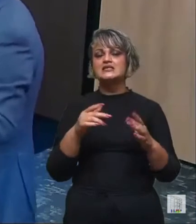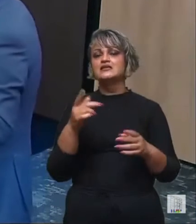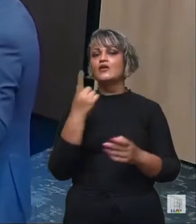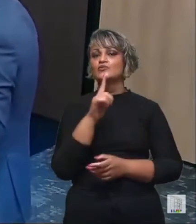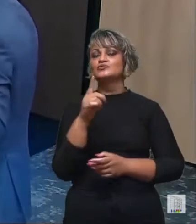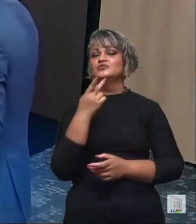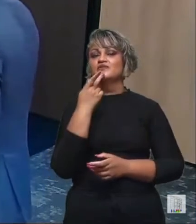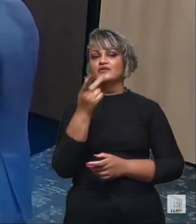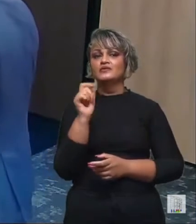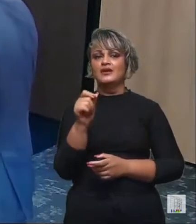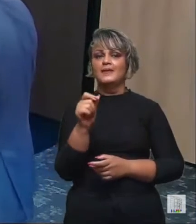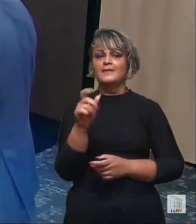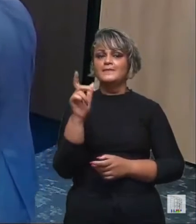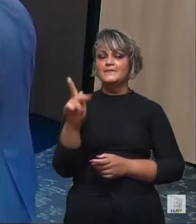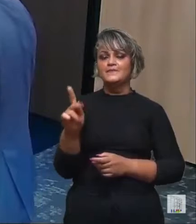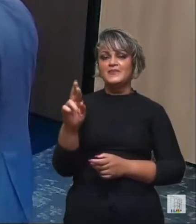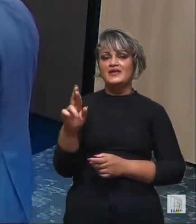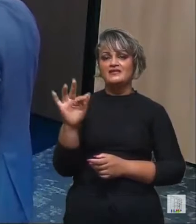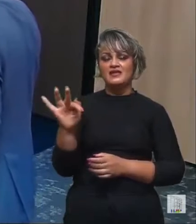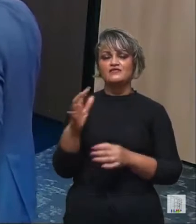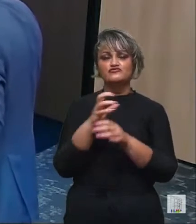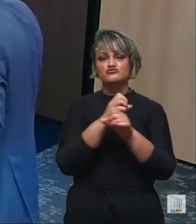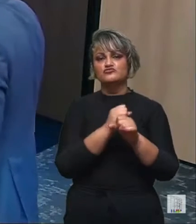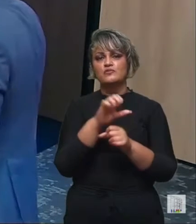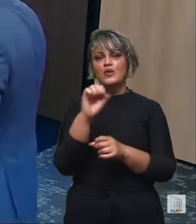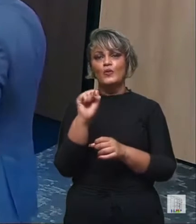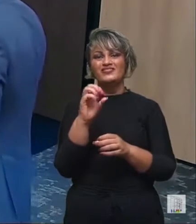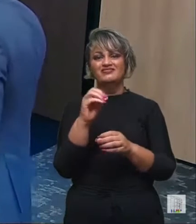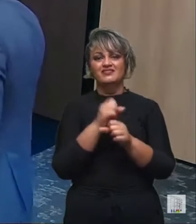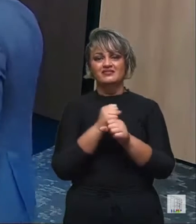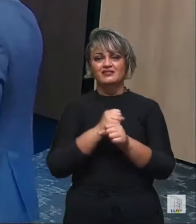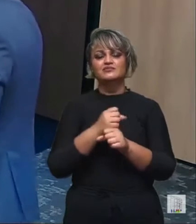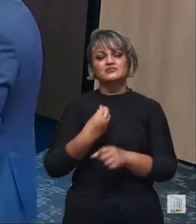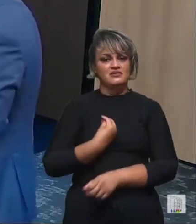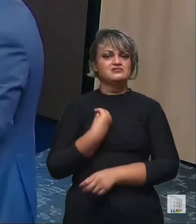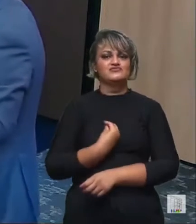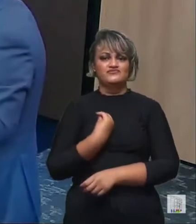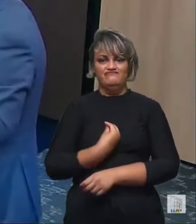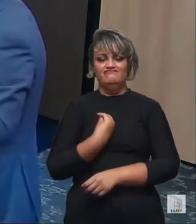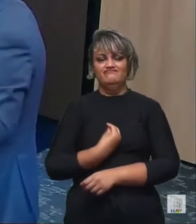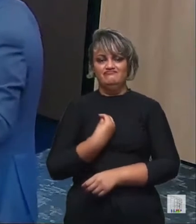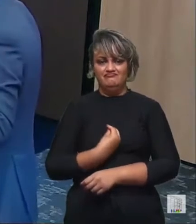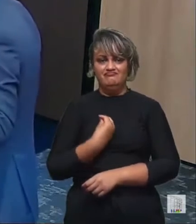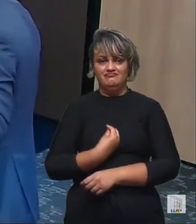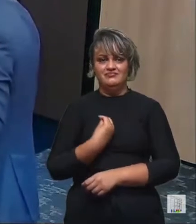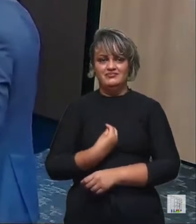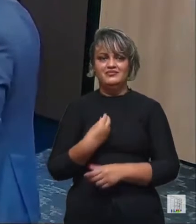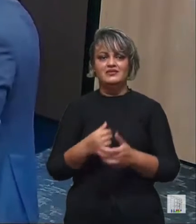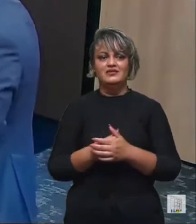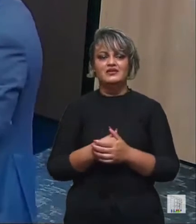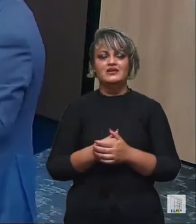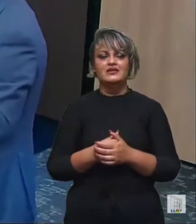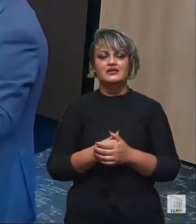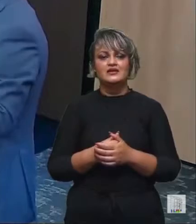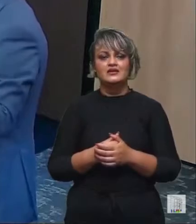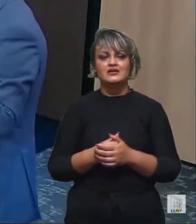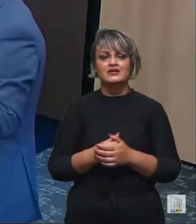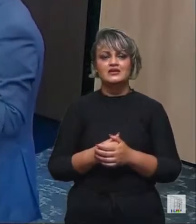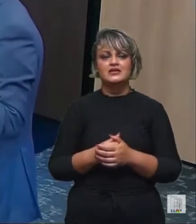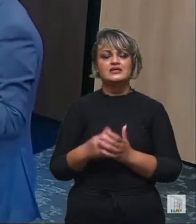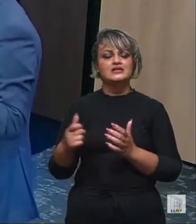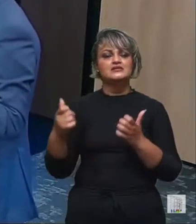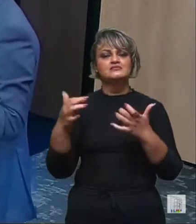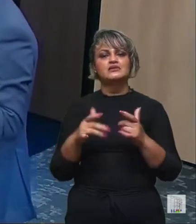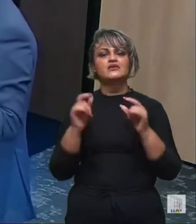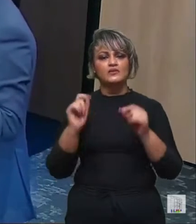seguinte: a Polícia Federal fará 80 anos no próximo mês, nós faremos para o ano, os 80 anos, até nisso somos parecidos. Dizer